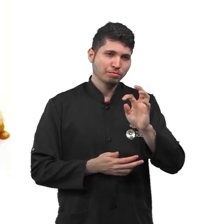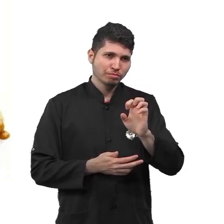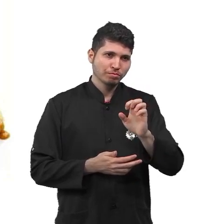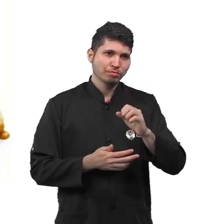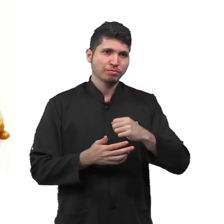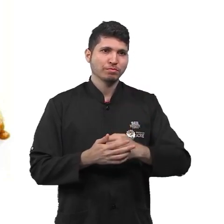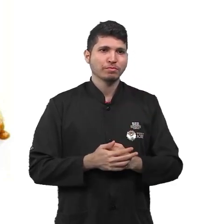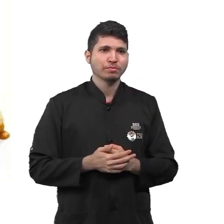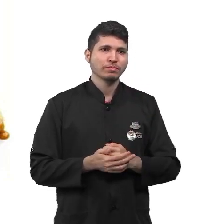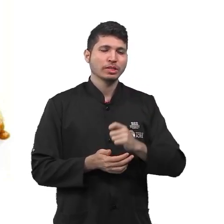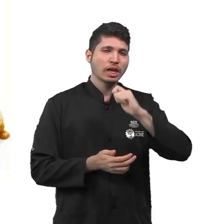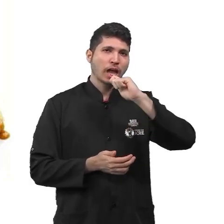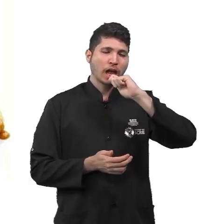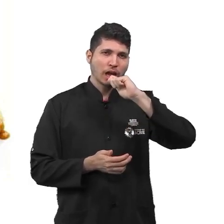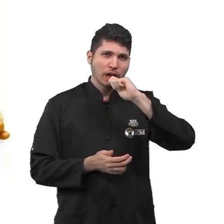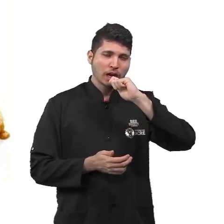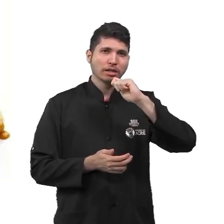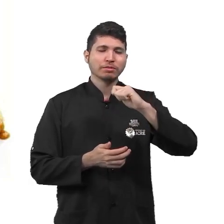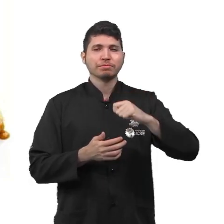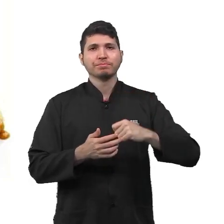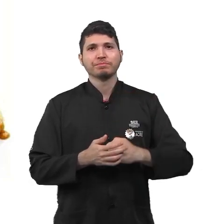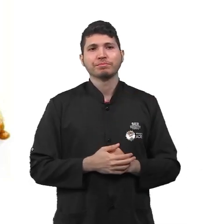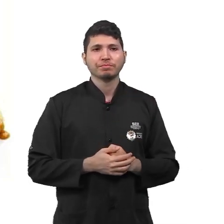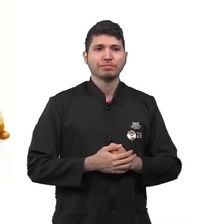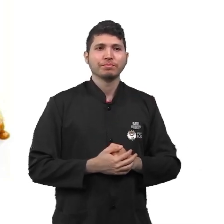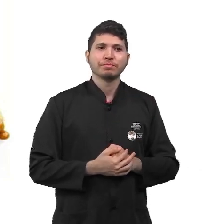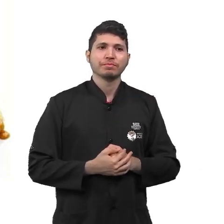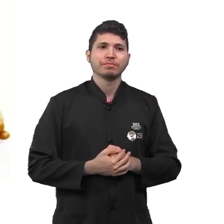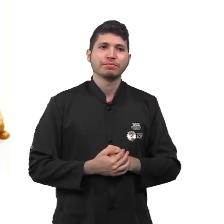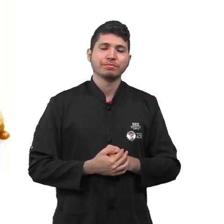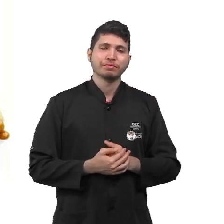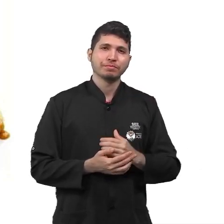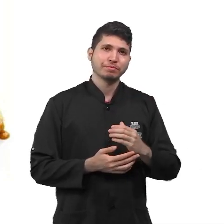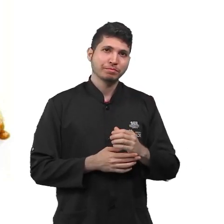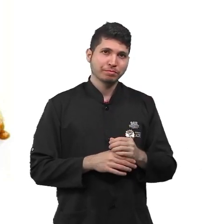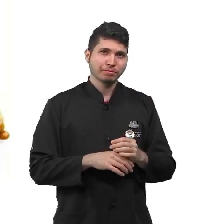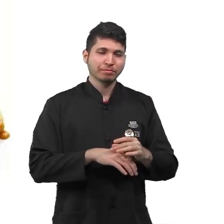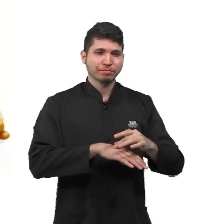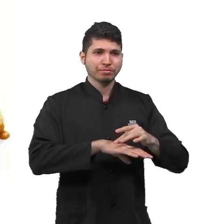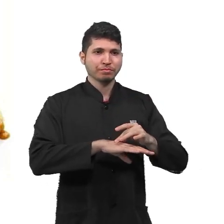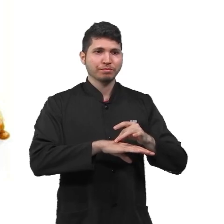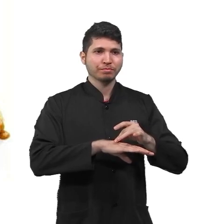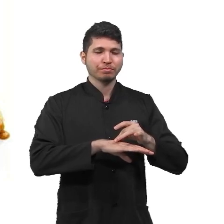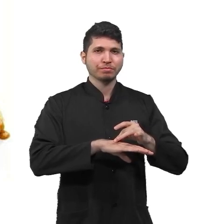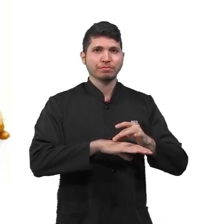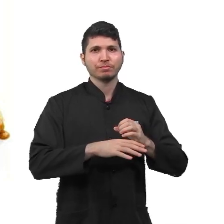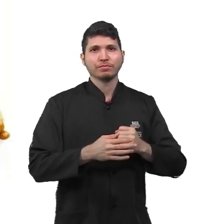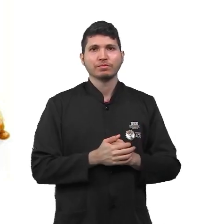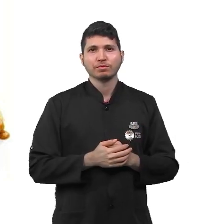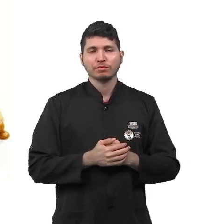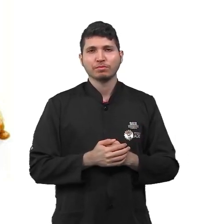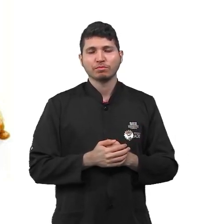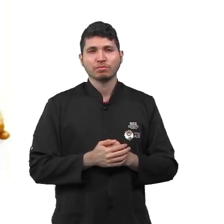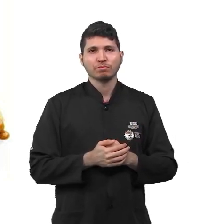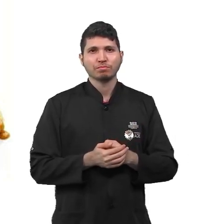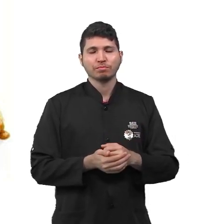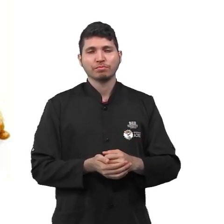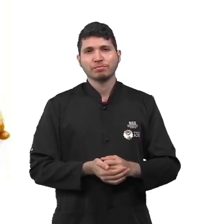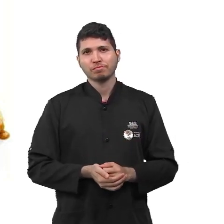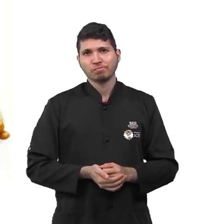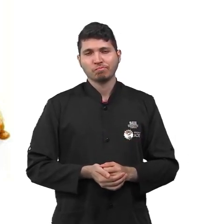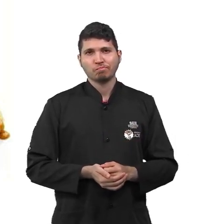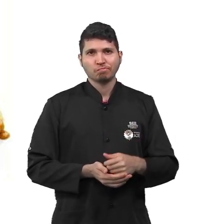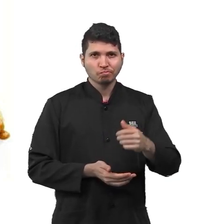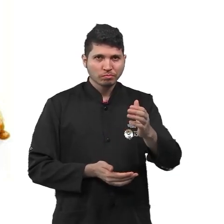as castanhas, os amendoins, e também as carnes magras ali, como o salmão, que é super rico ali em